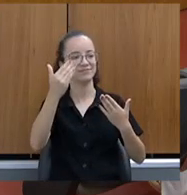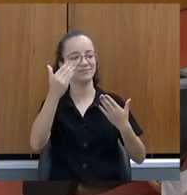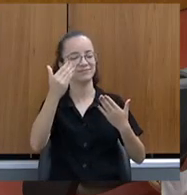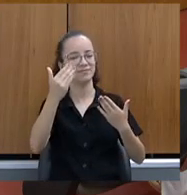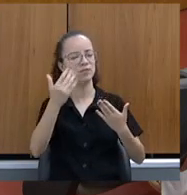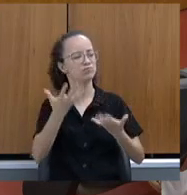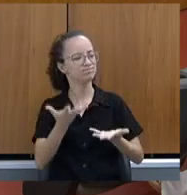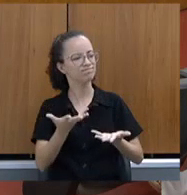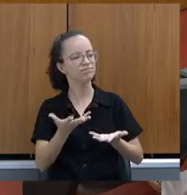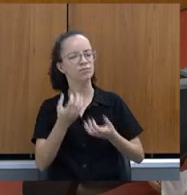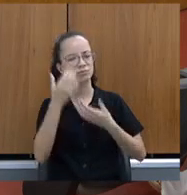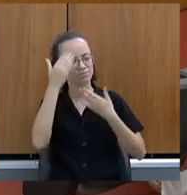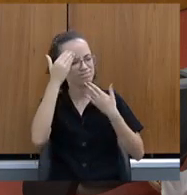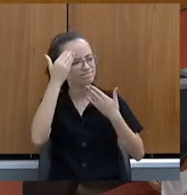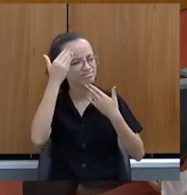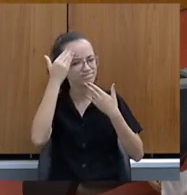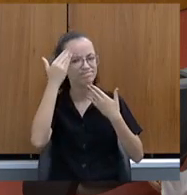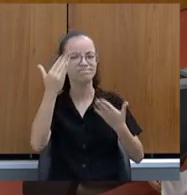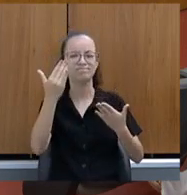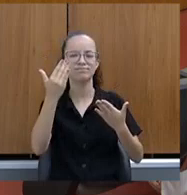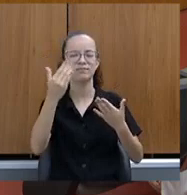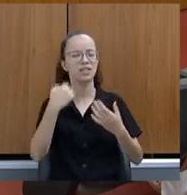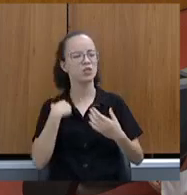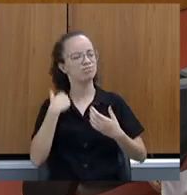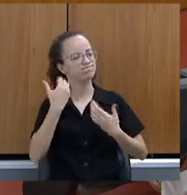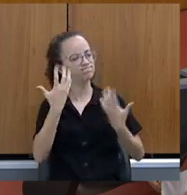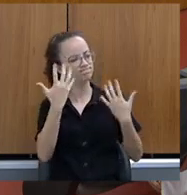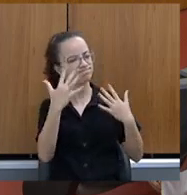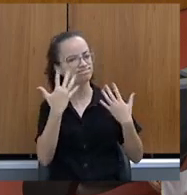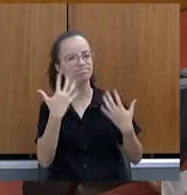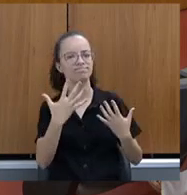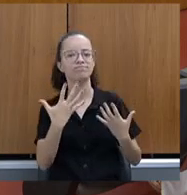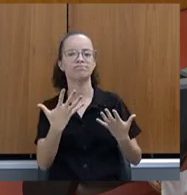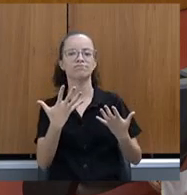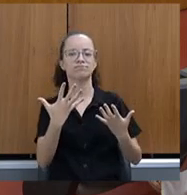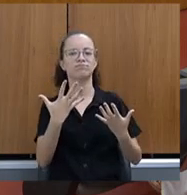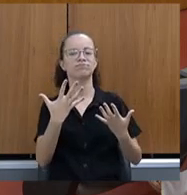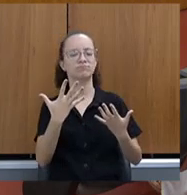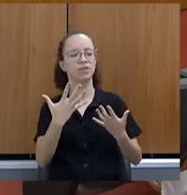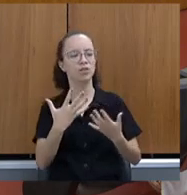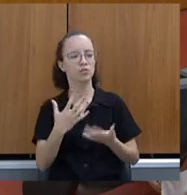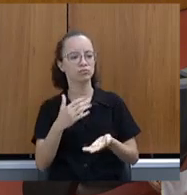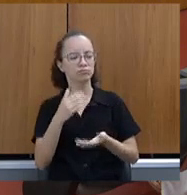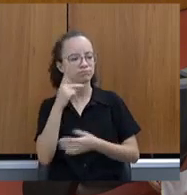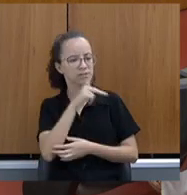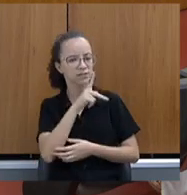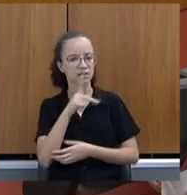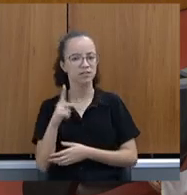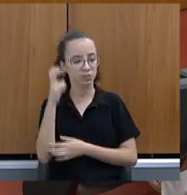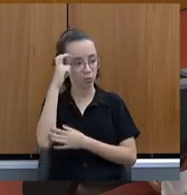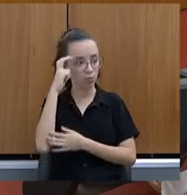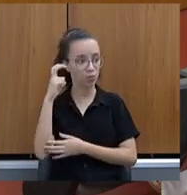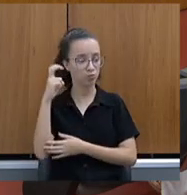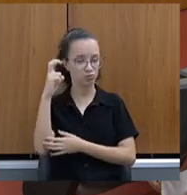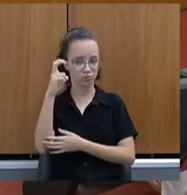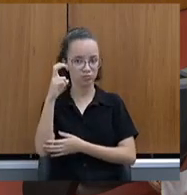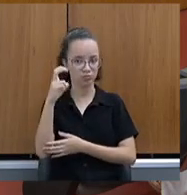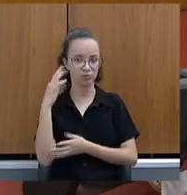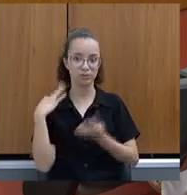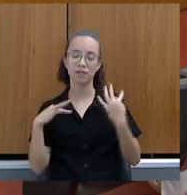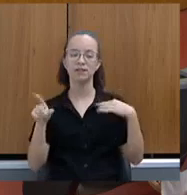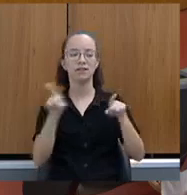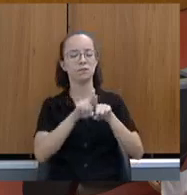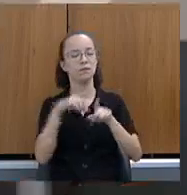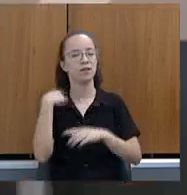pela acolhida de sempre o Saúdo com o presidente da Comissão de Cultura a deputada Beatriz Cerqueira obrigado pela